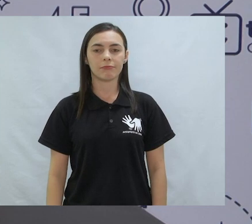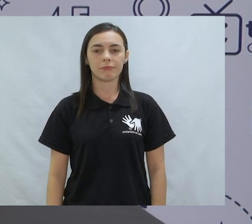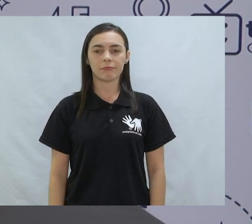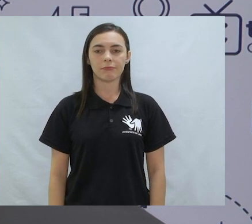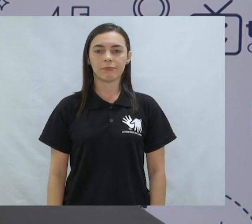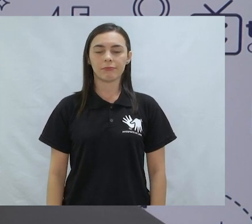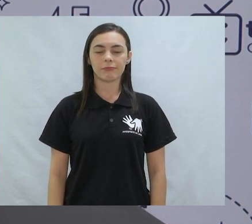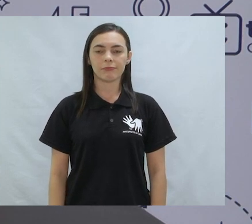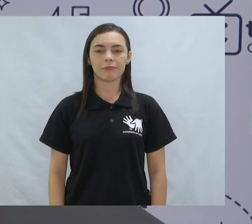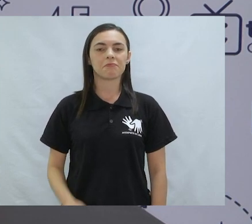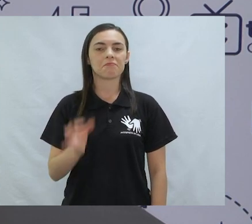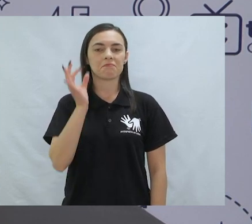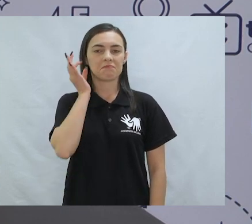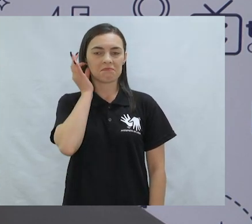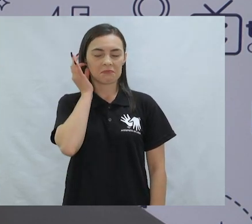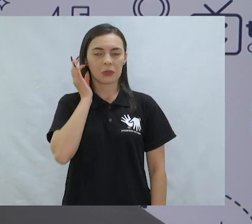X.